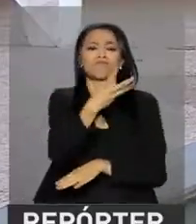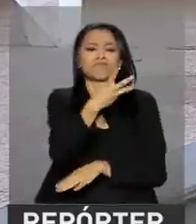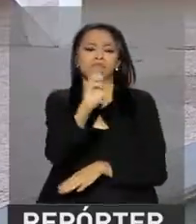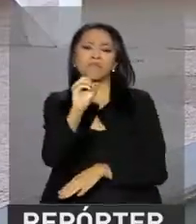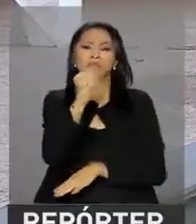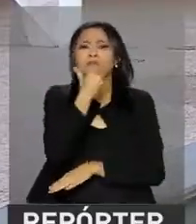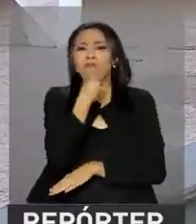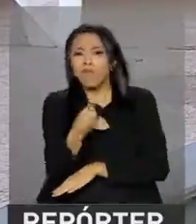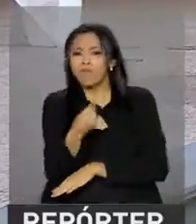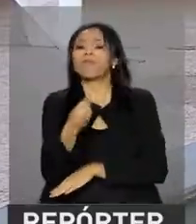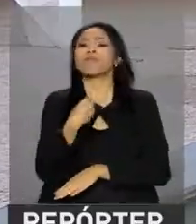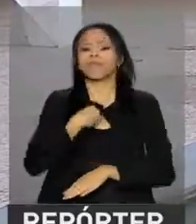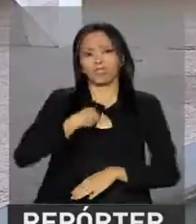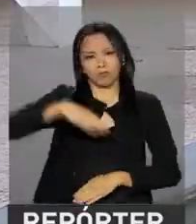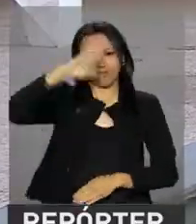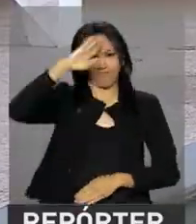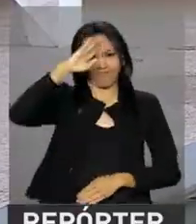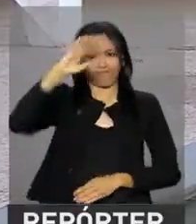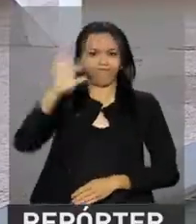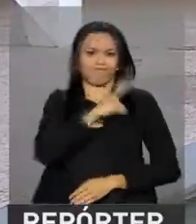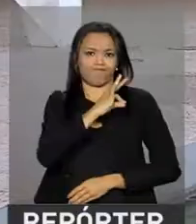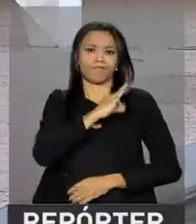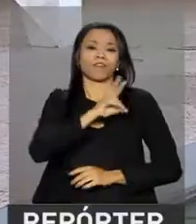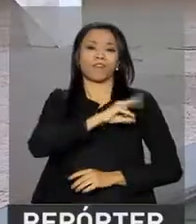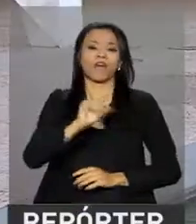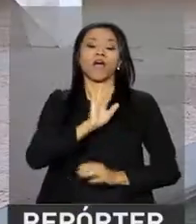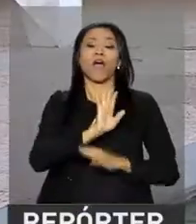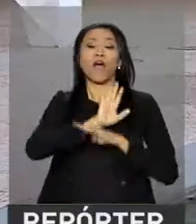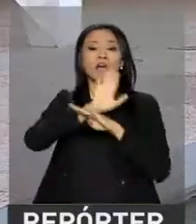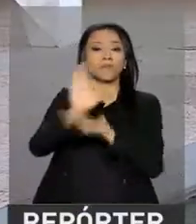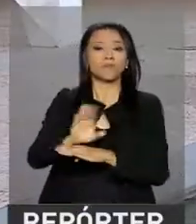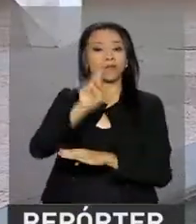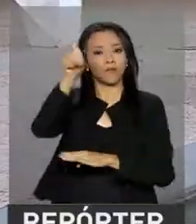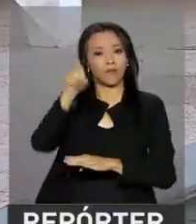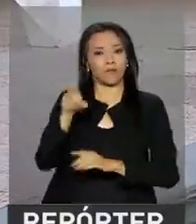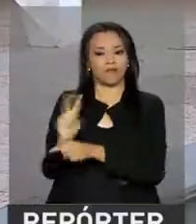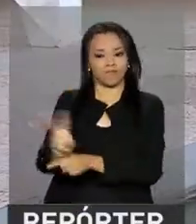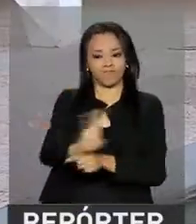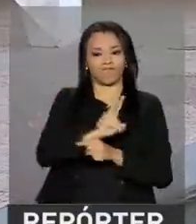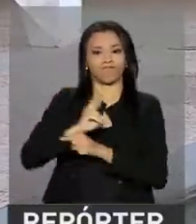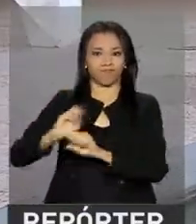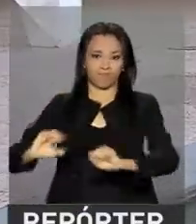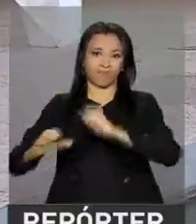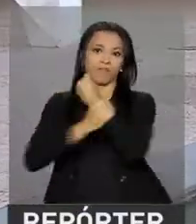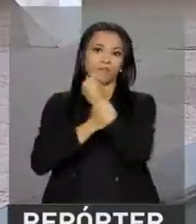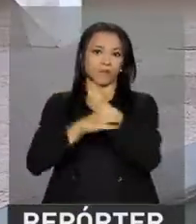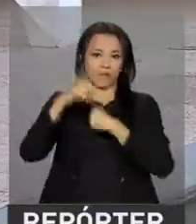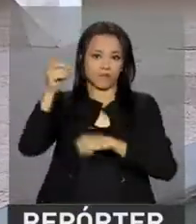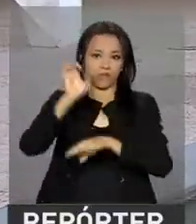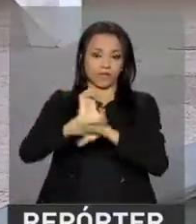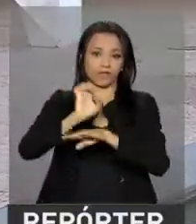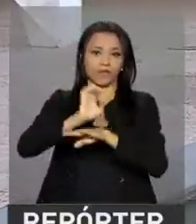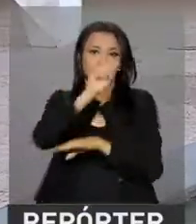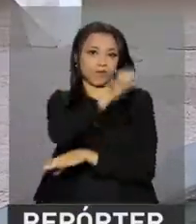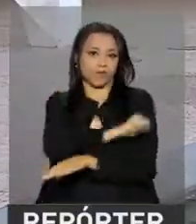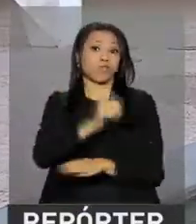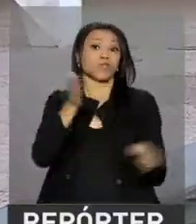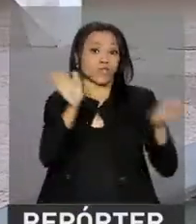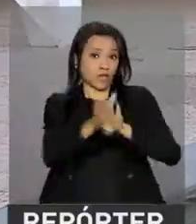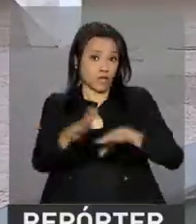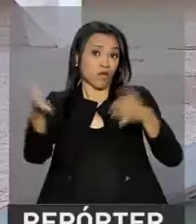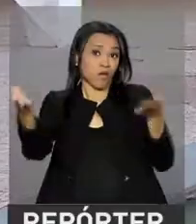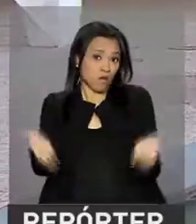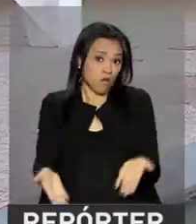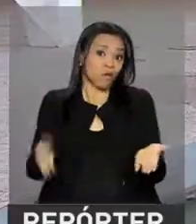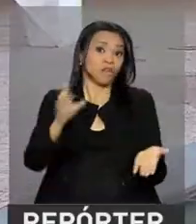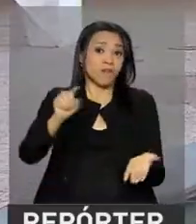Força Nacional, conforme você disse aí, que vão ajudar no patrulhamento. Eles chegam hoje ao Rio de Janeiro e vão se somar